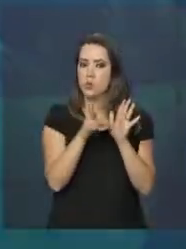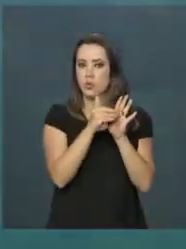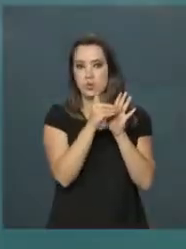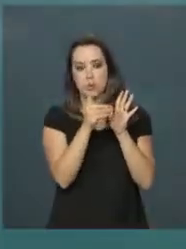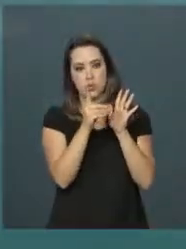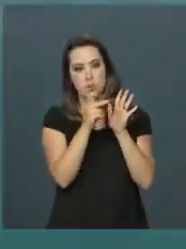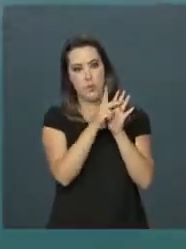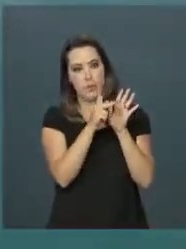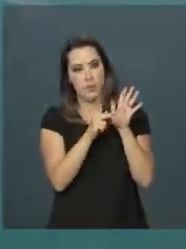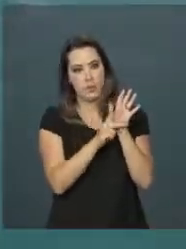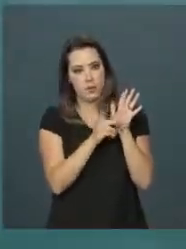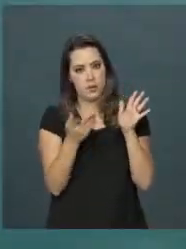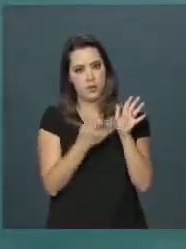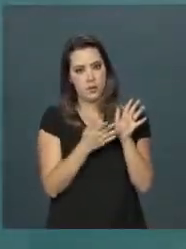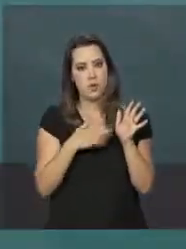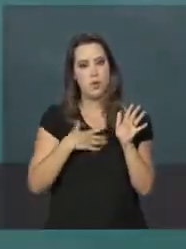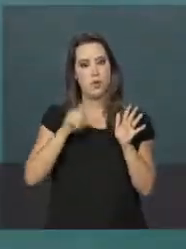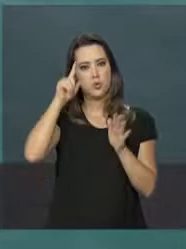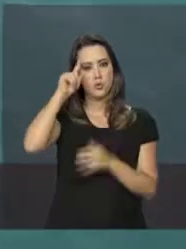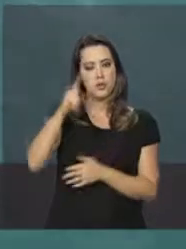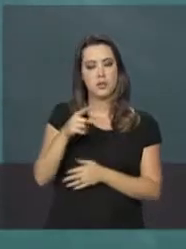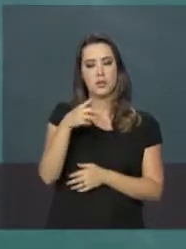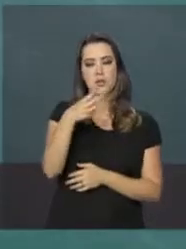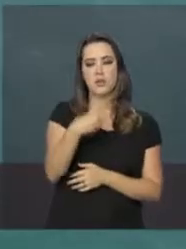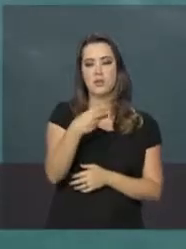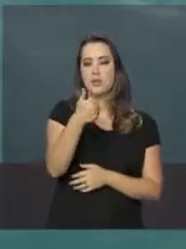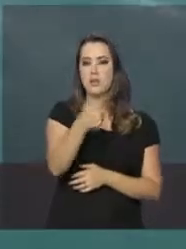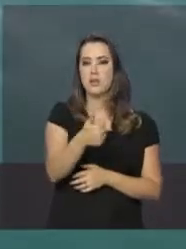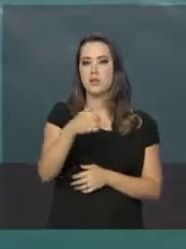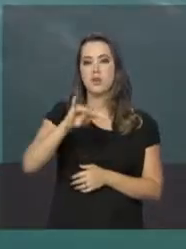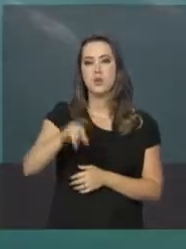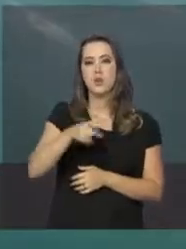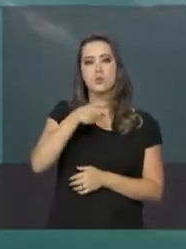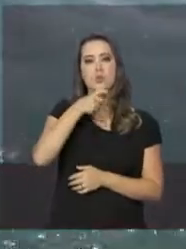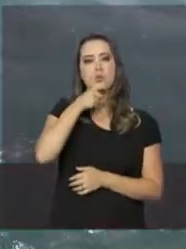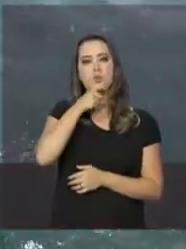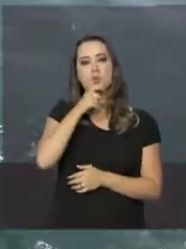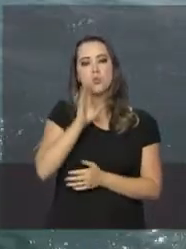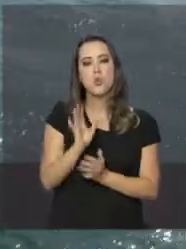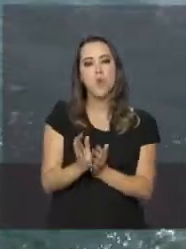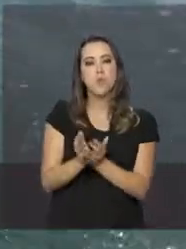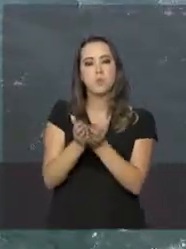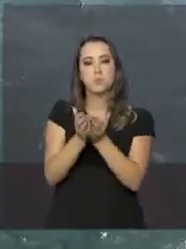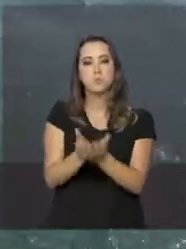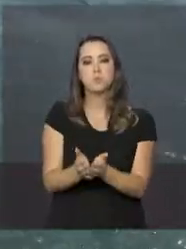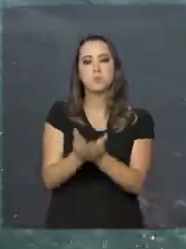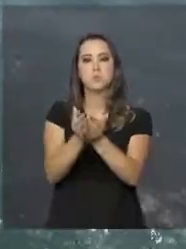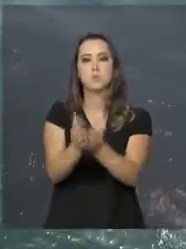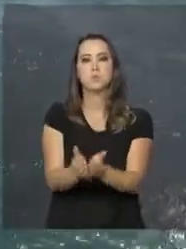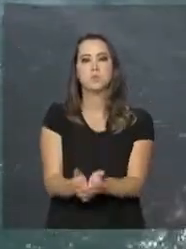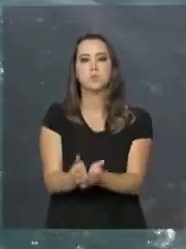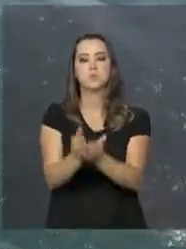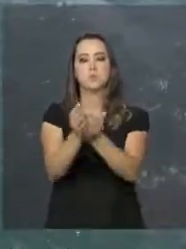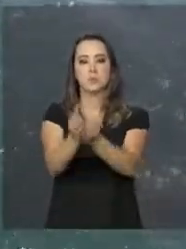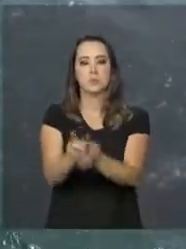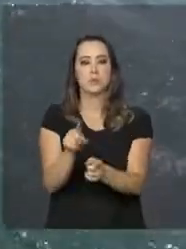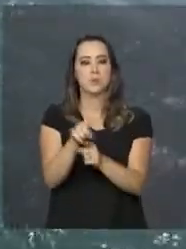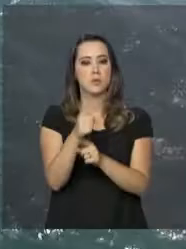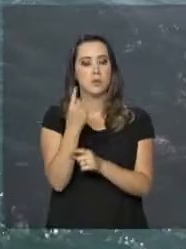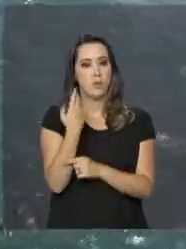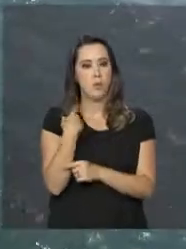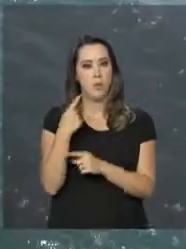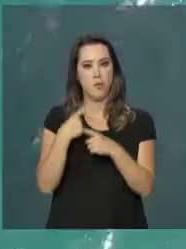julho o dia da baleia franca a data homenageia a baleia sam-7 resgatada com vida após encalhar em